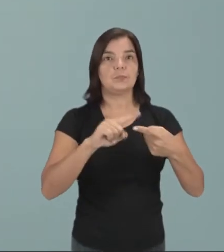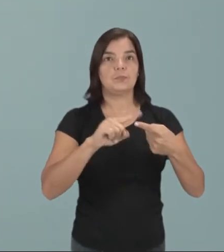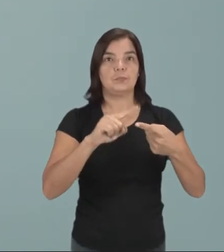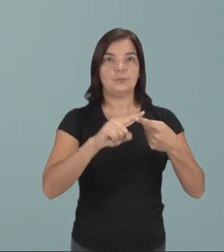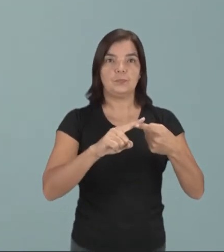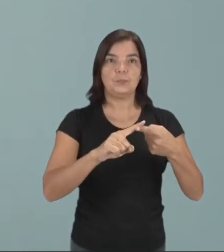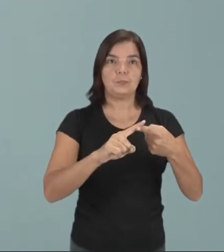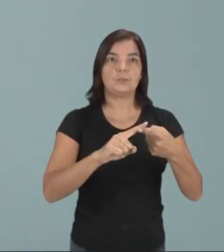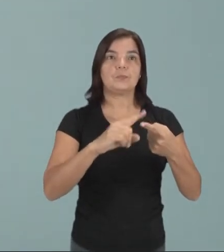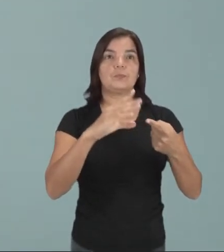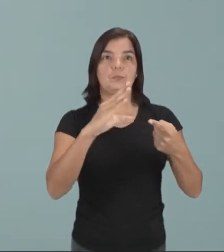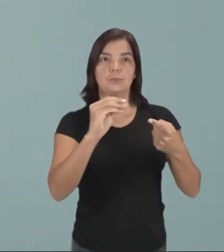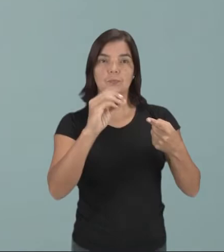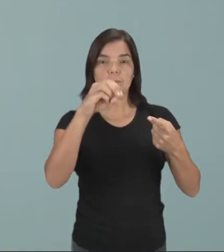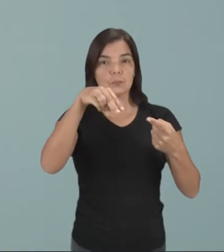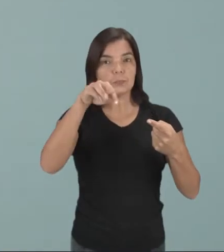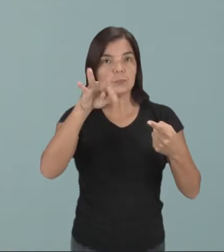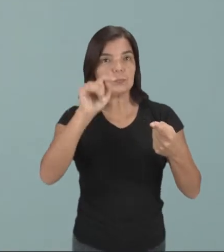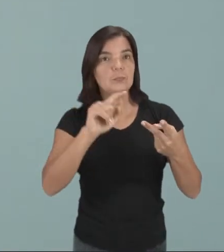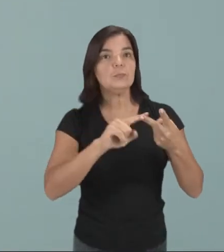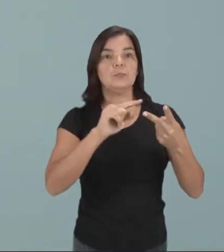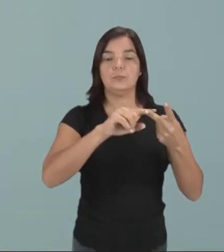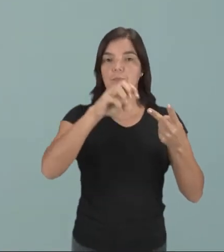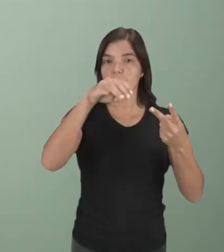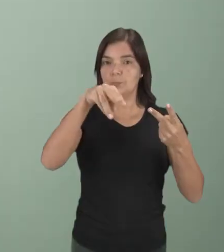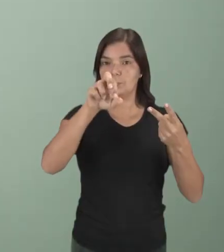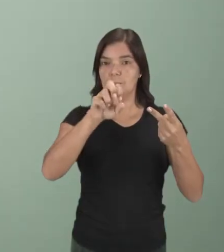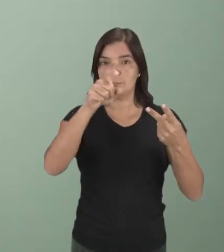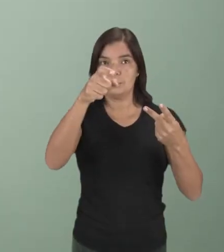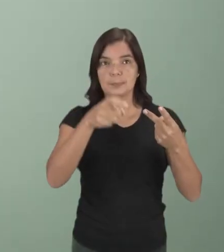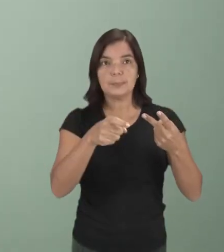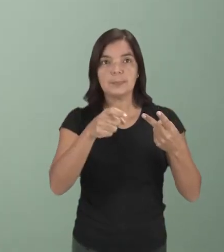Comte, Marx, Engels,